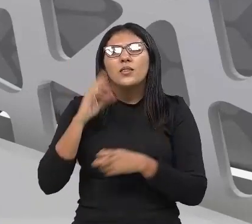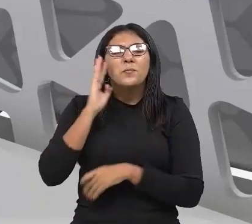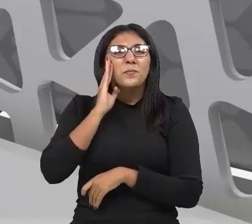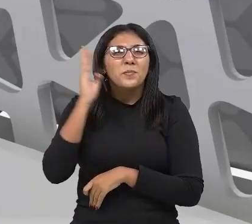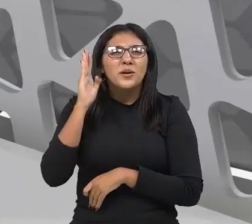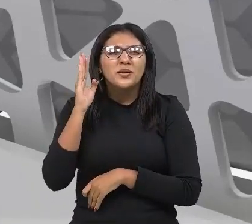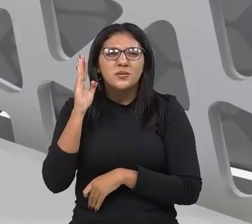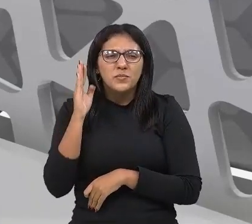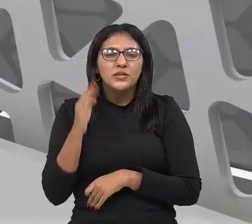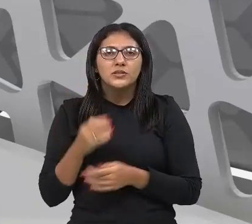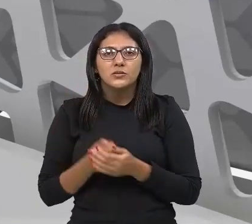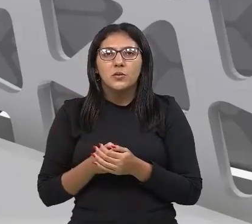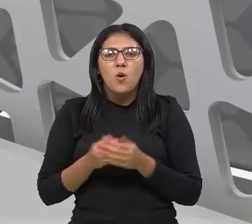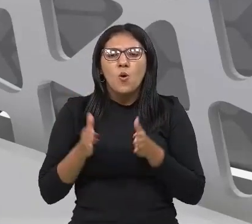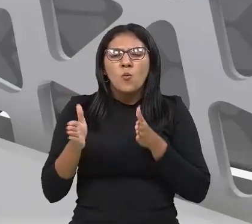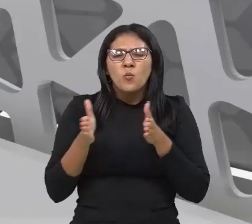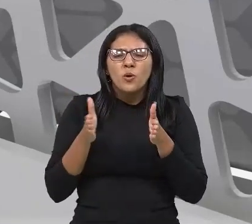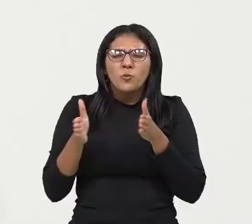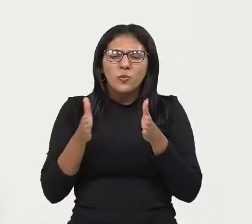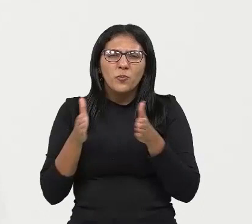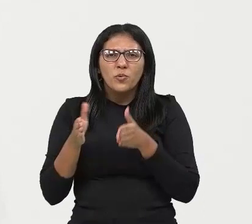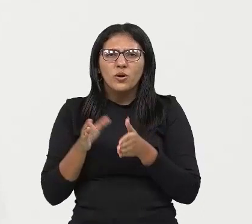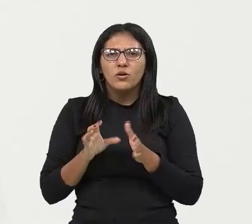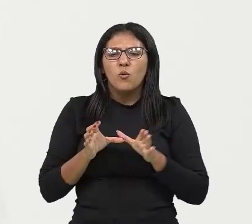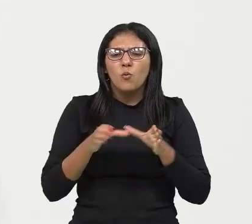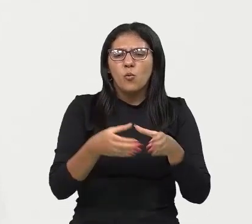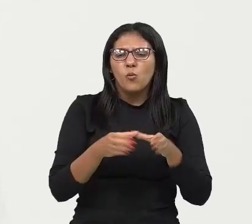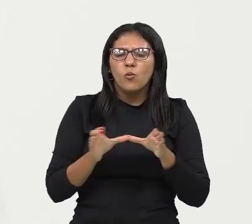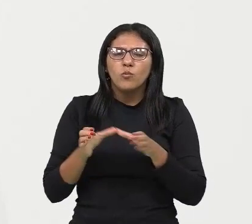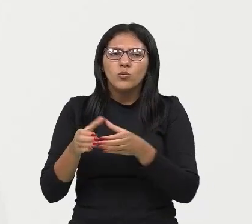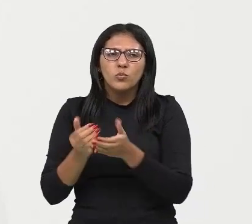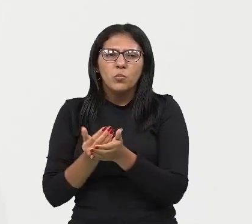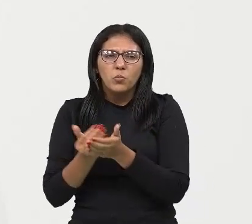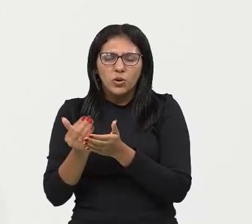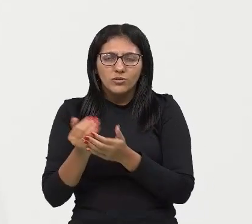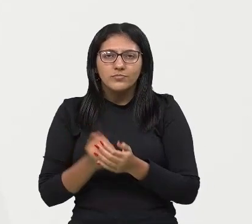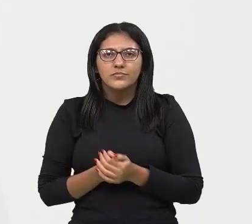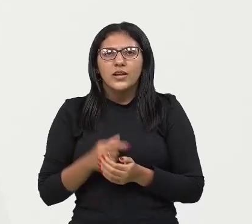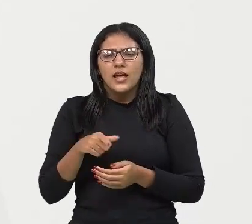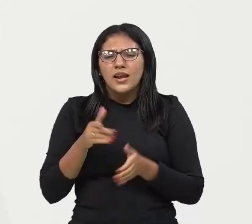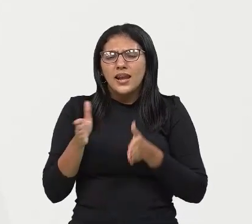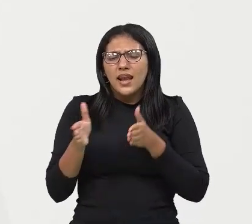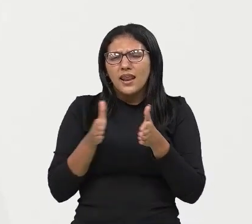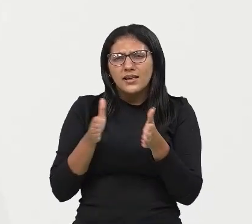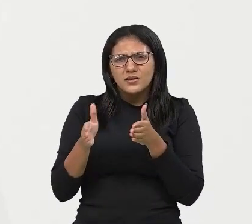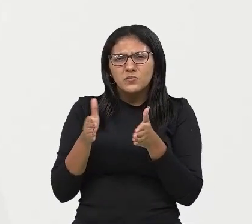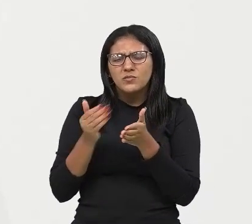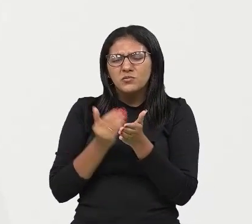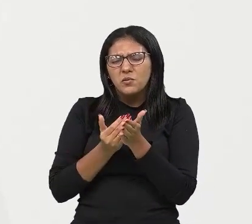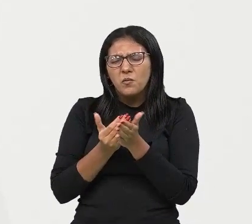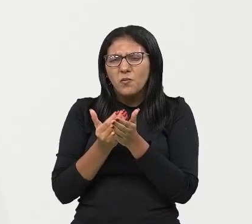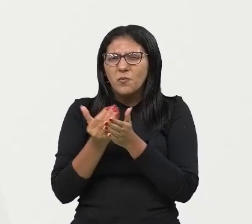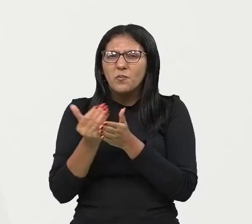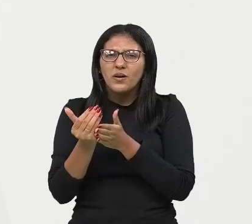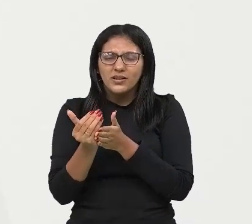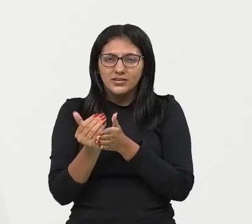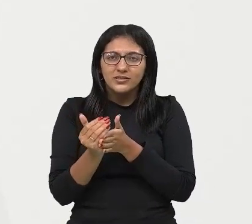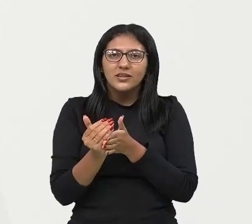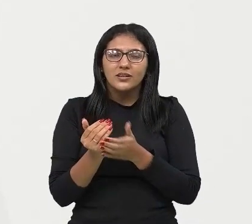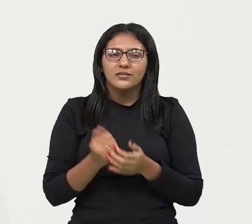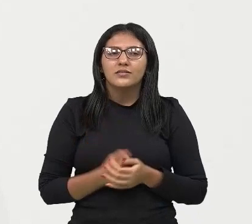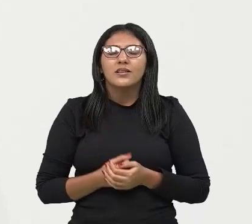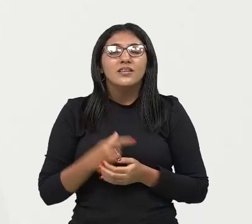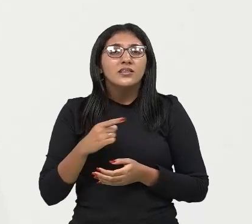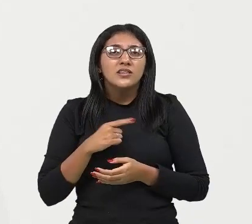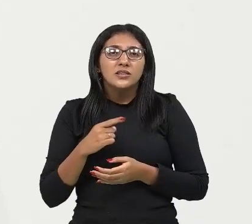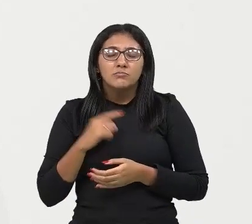nas primeiras décadas da colonização. Tá? E nessas primeiras décadas da colonização, vai ser